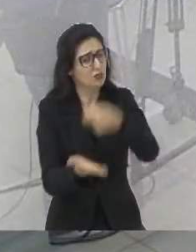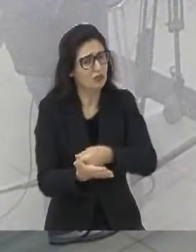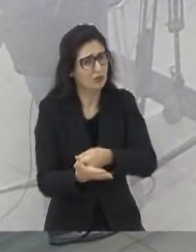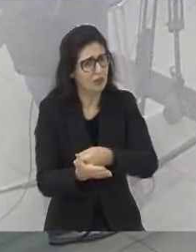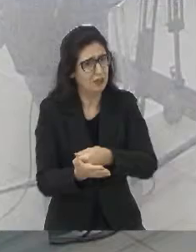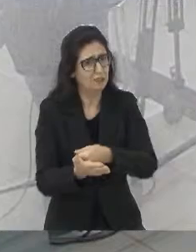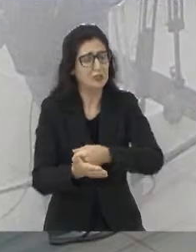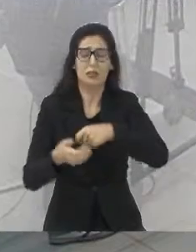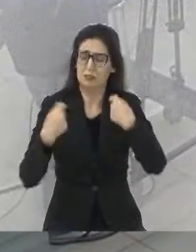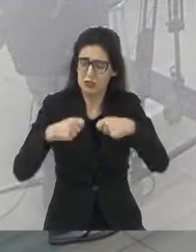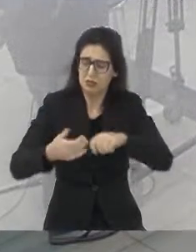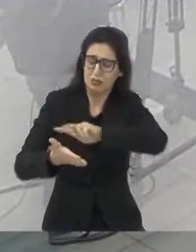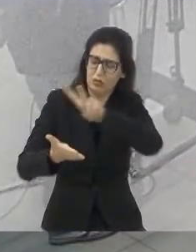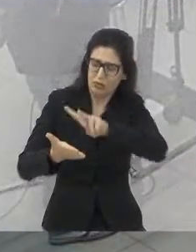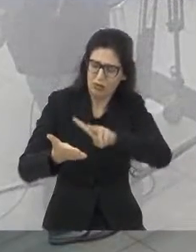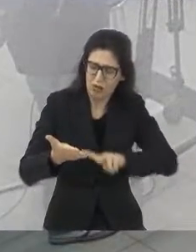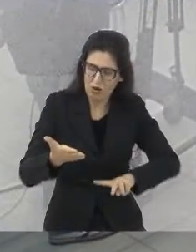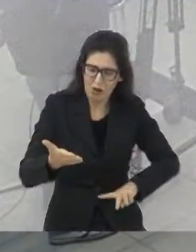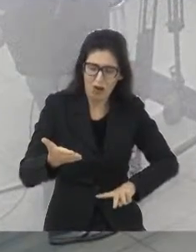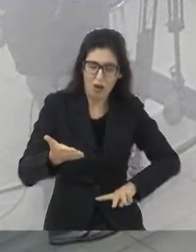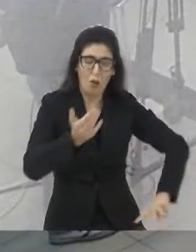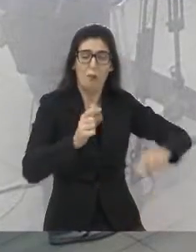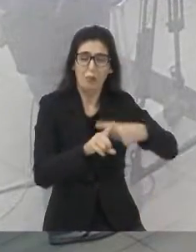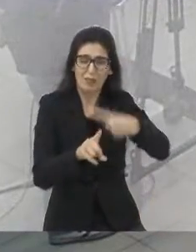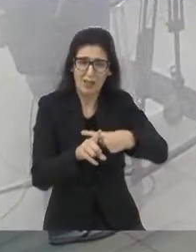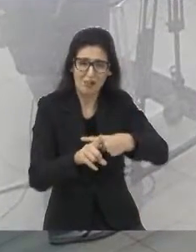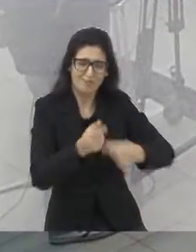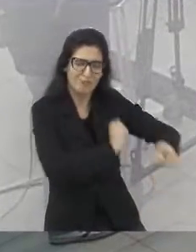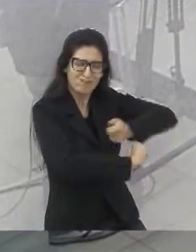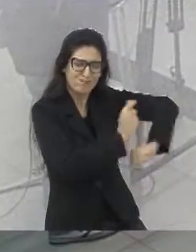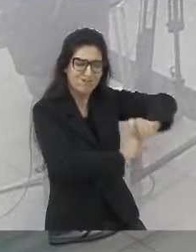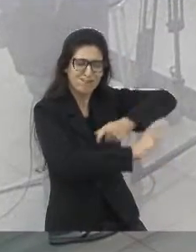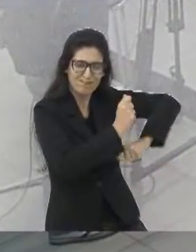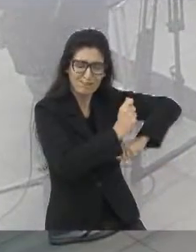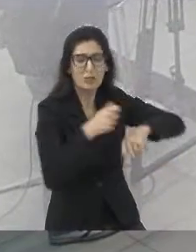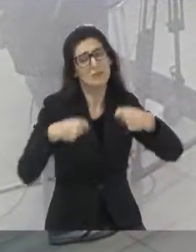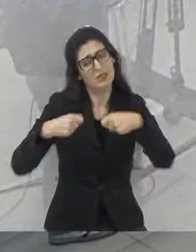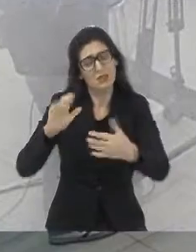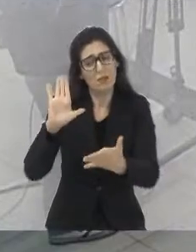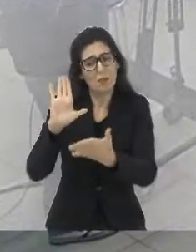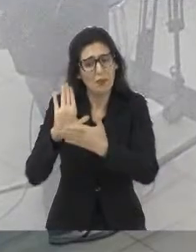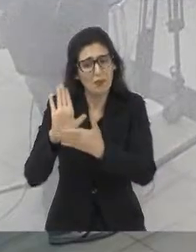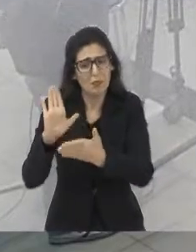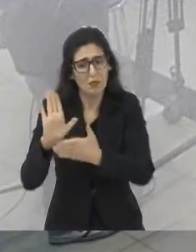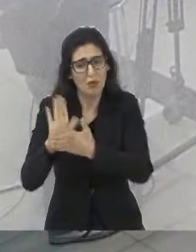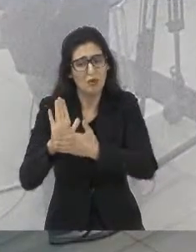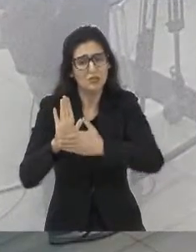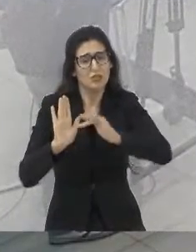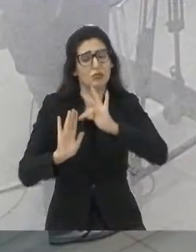estudo do impacto financeiro que vai ter para essa casa. Então, eu queria propor aí o adiamento desse projeto por 5